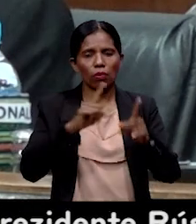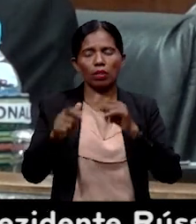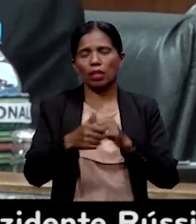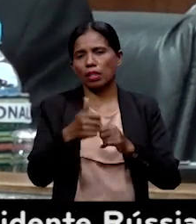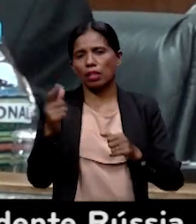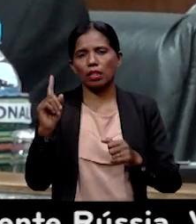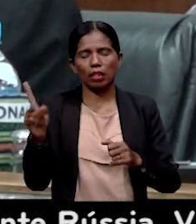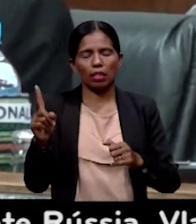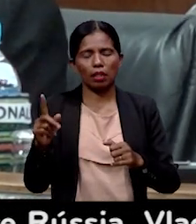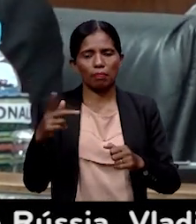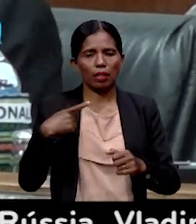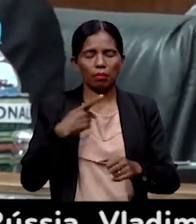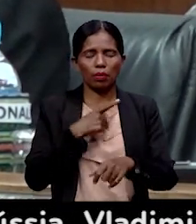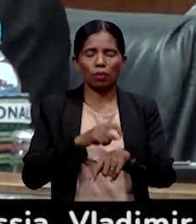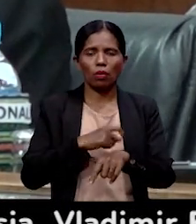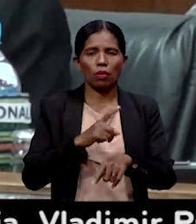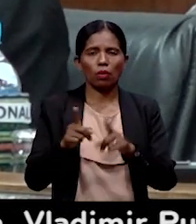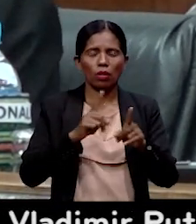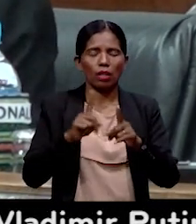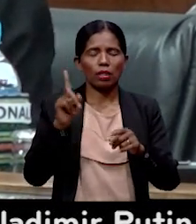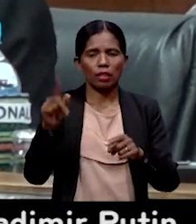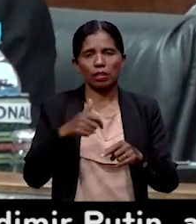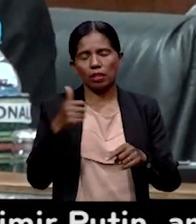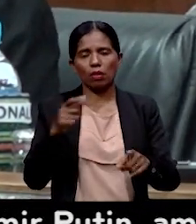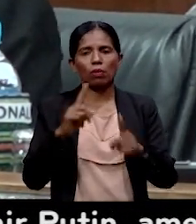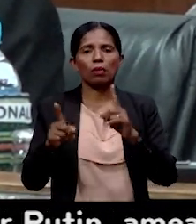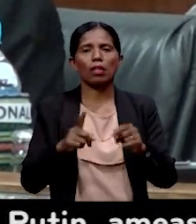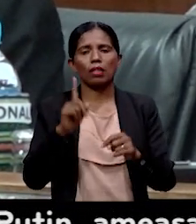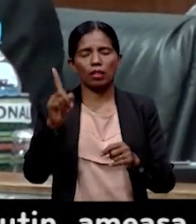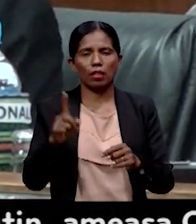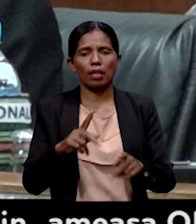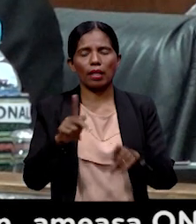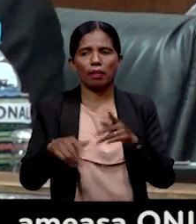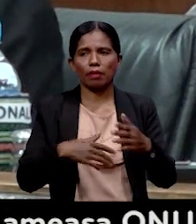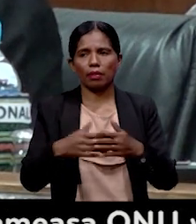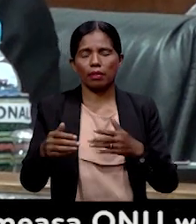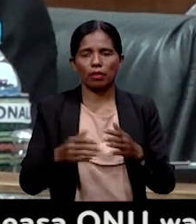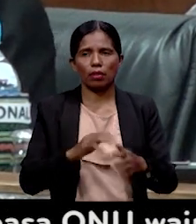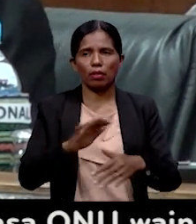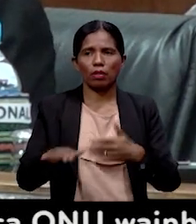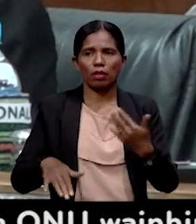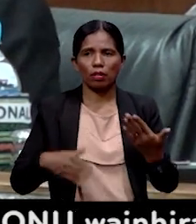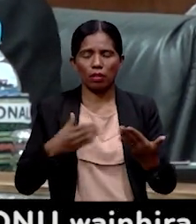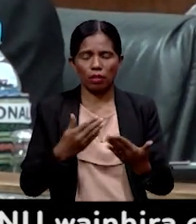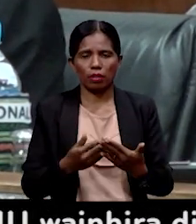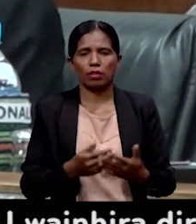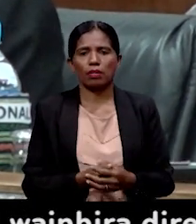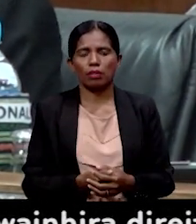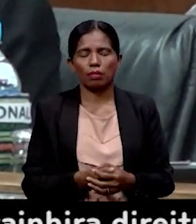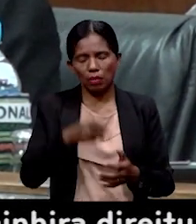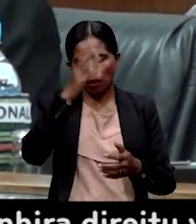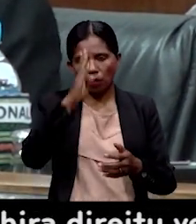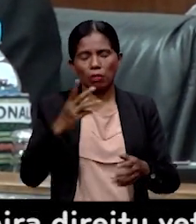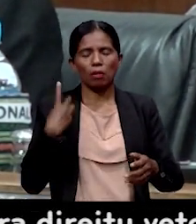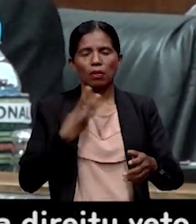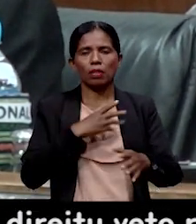parlamento colheira, selo colheira, então é uma bem digamos, né? Deus para todos, cada para si. Maroma que vai